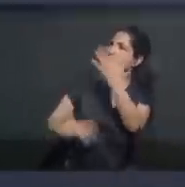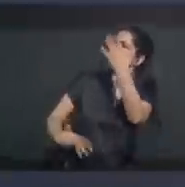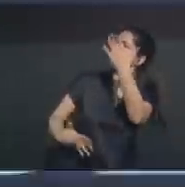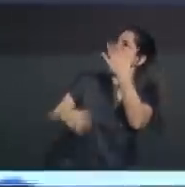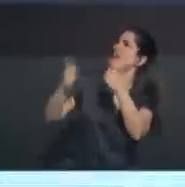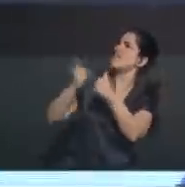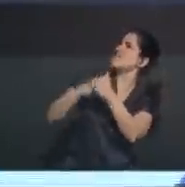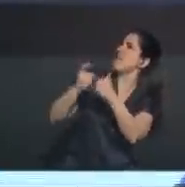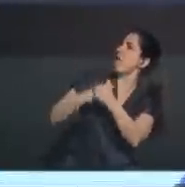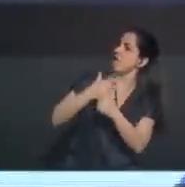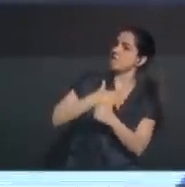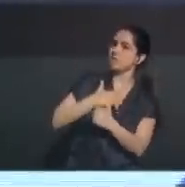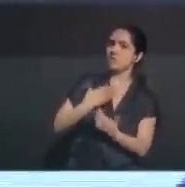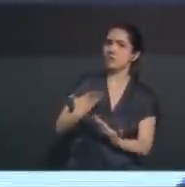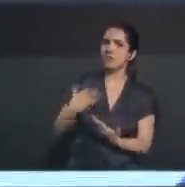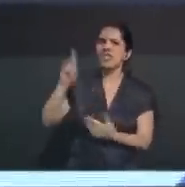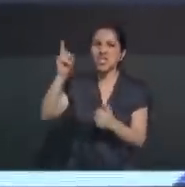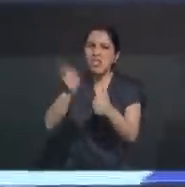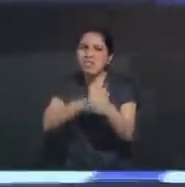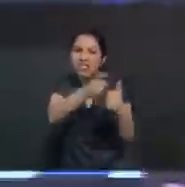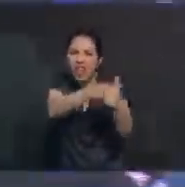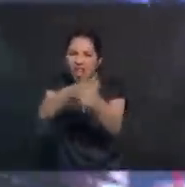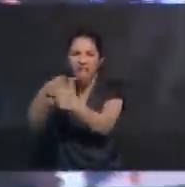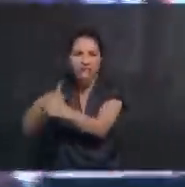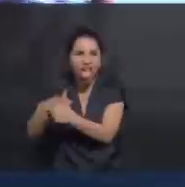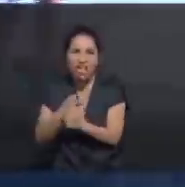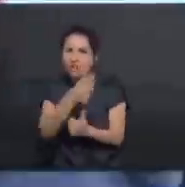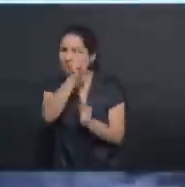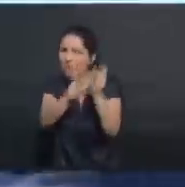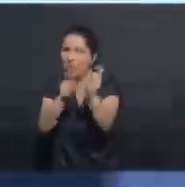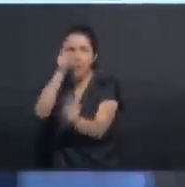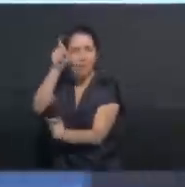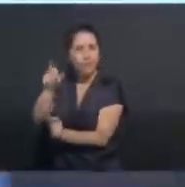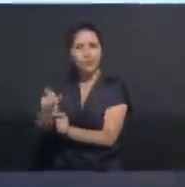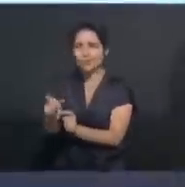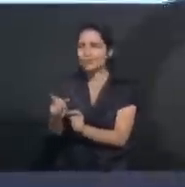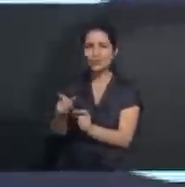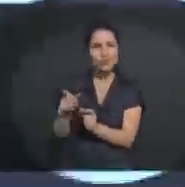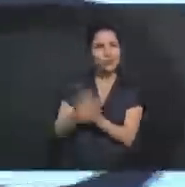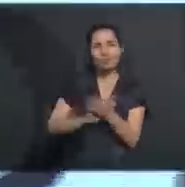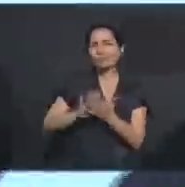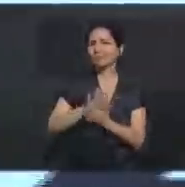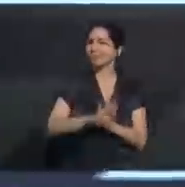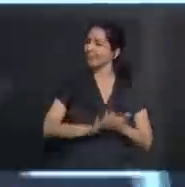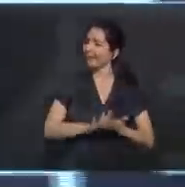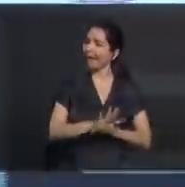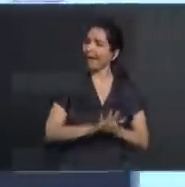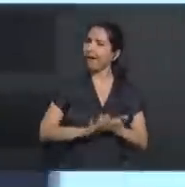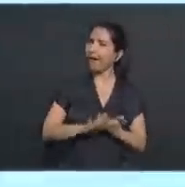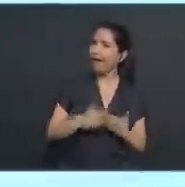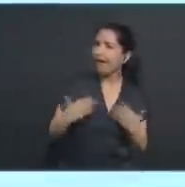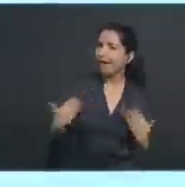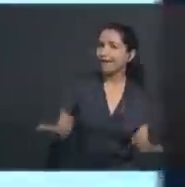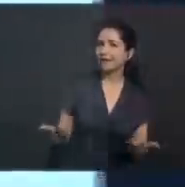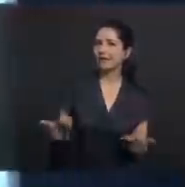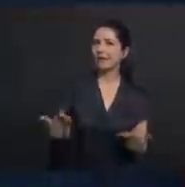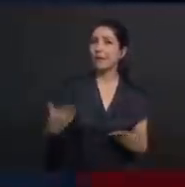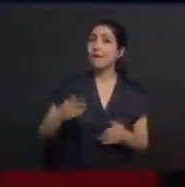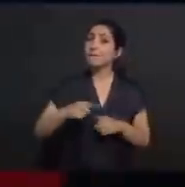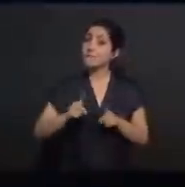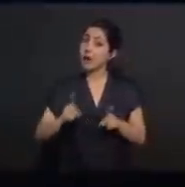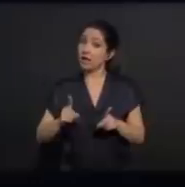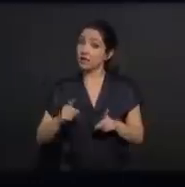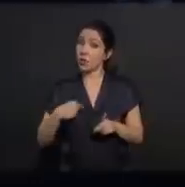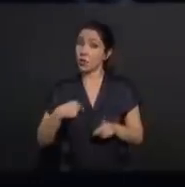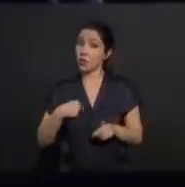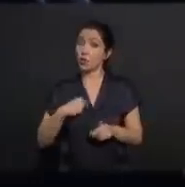ó. Quem acha que Deus vai ficar devendo alguma coisa a alguém? Você acha que Deus vai ficar devendo alguma coisa a alguém? Agora eu estou falando aqui que você vai ser rico?